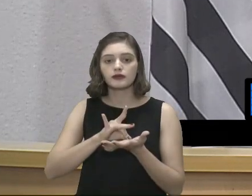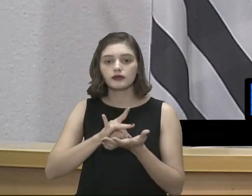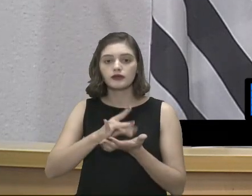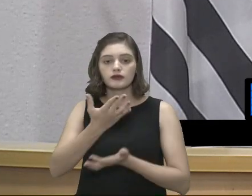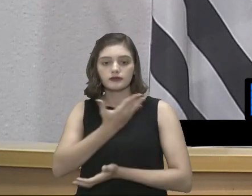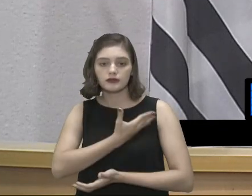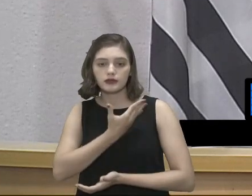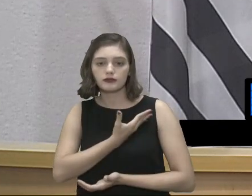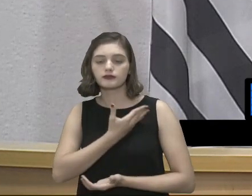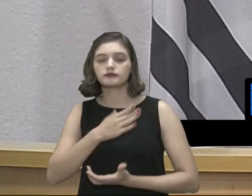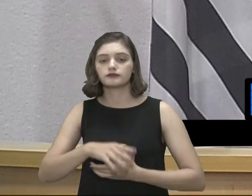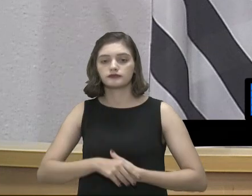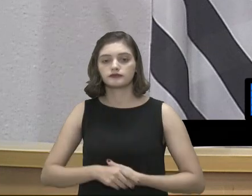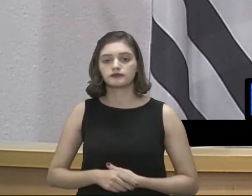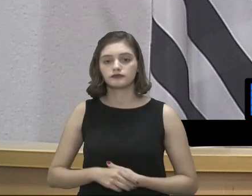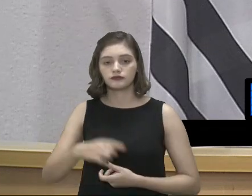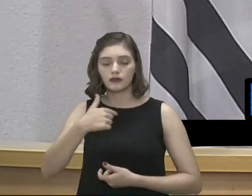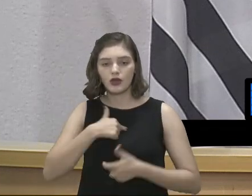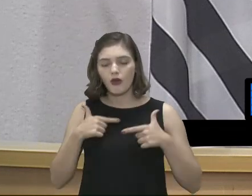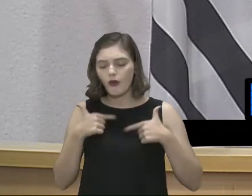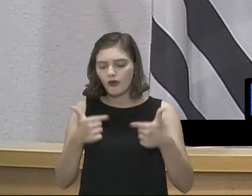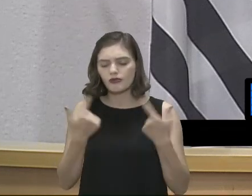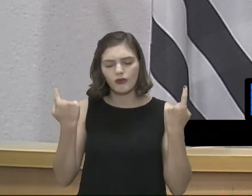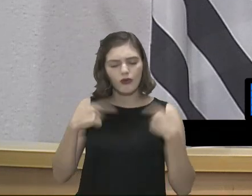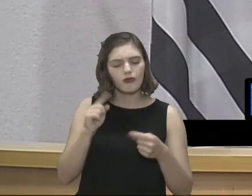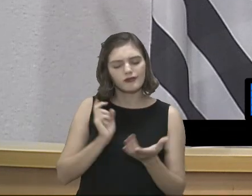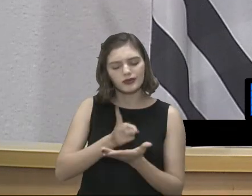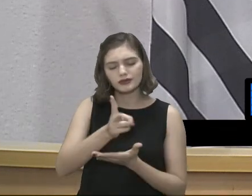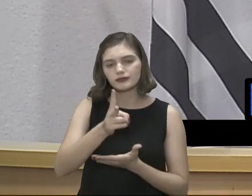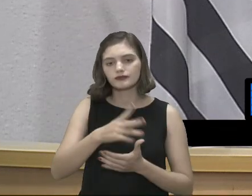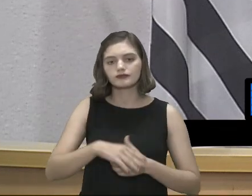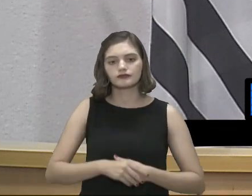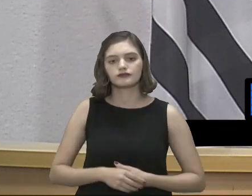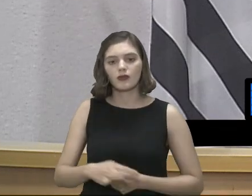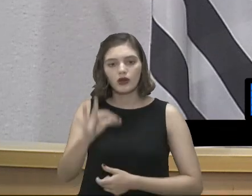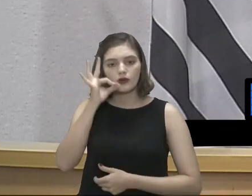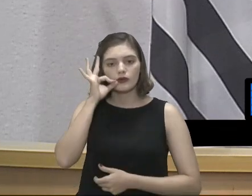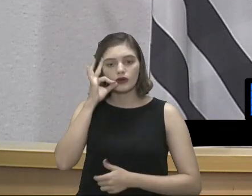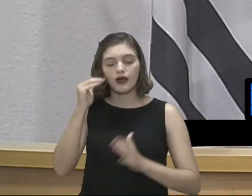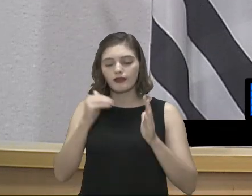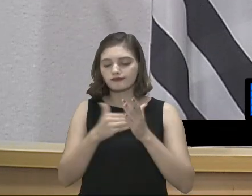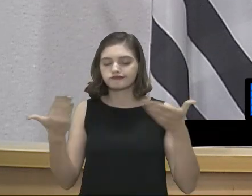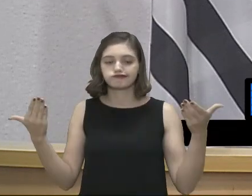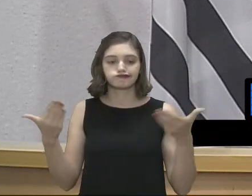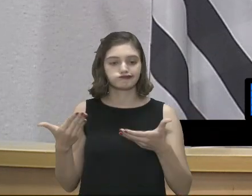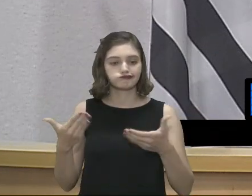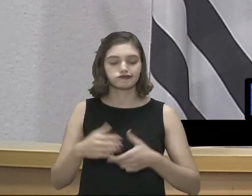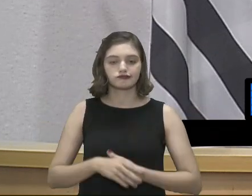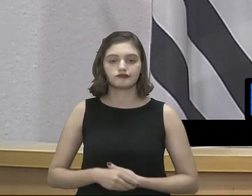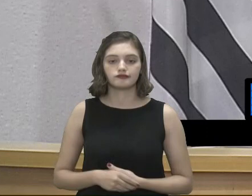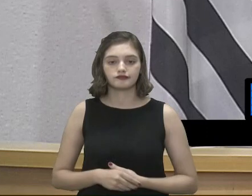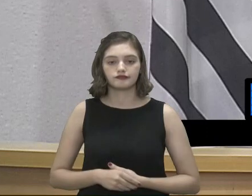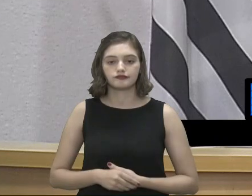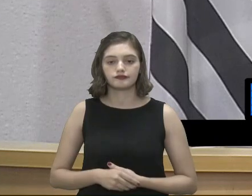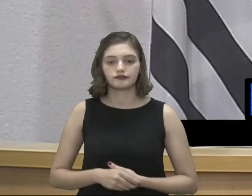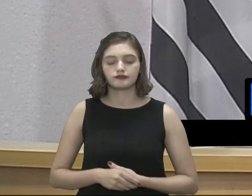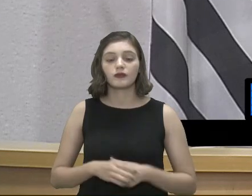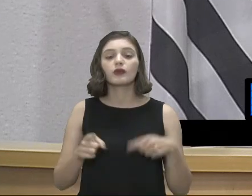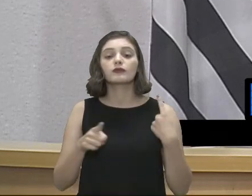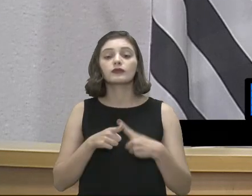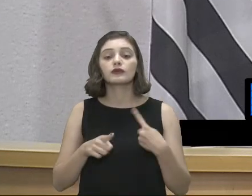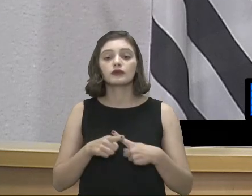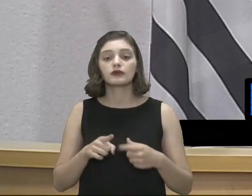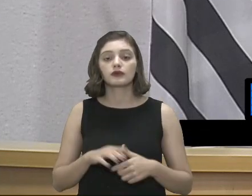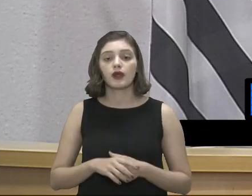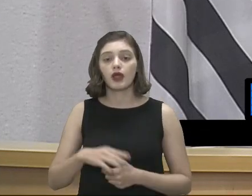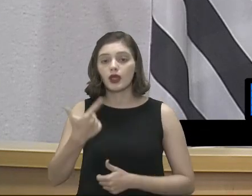meus amigos. Eu luto contra isso em relação às drogas até hoje. E por quê? Porque